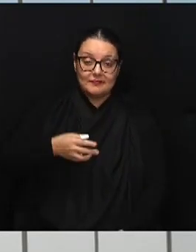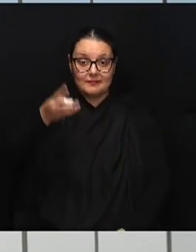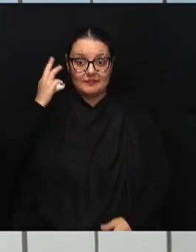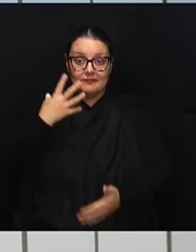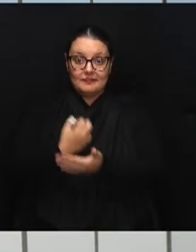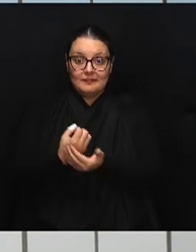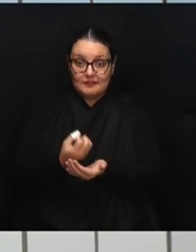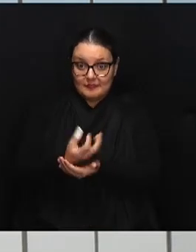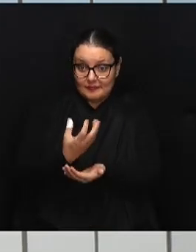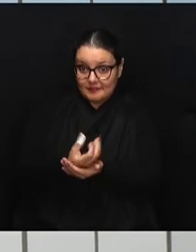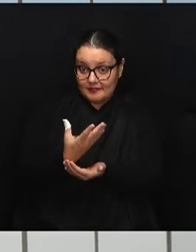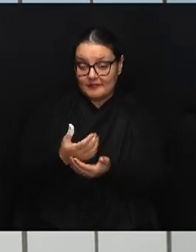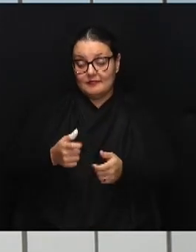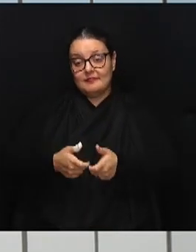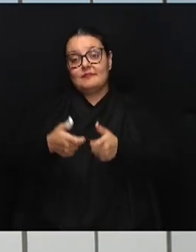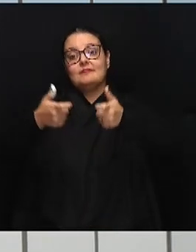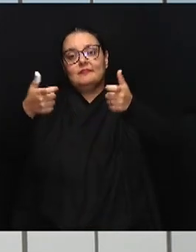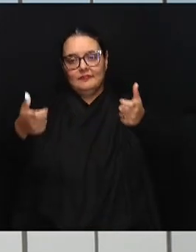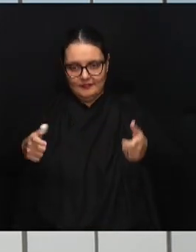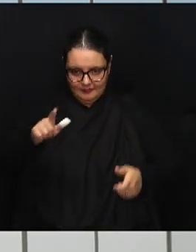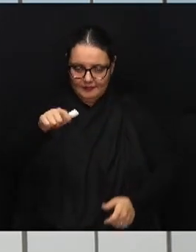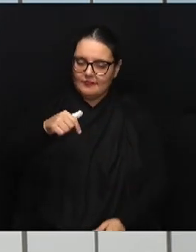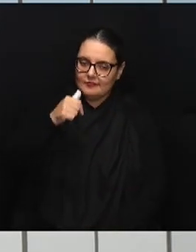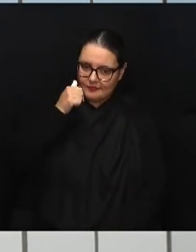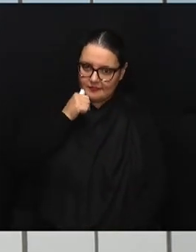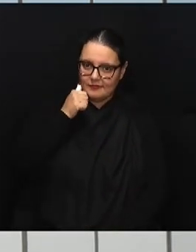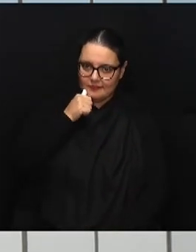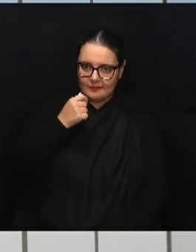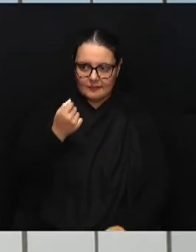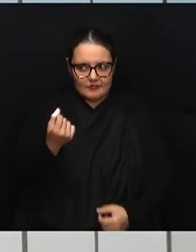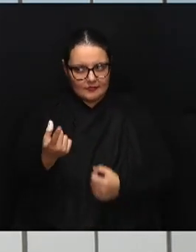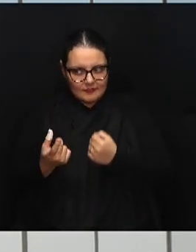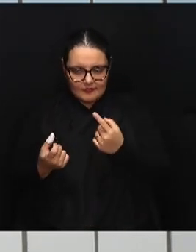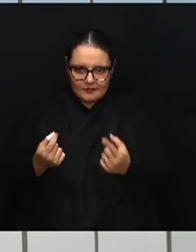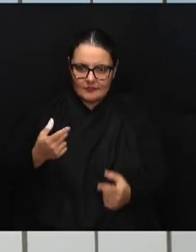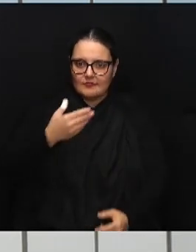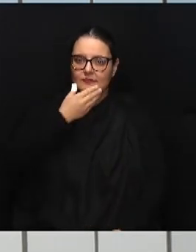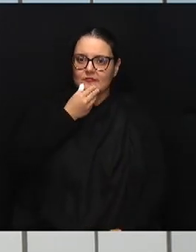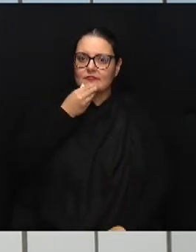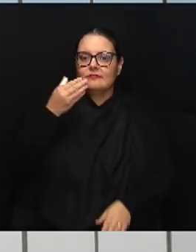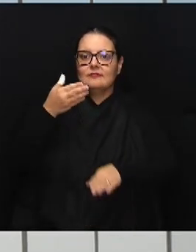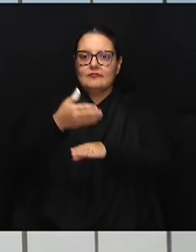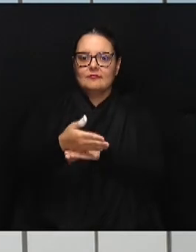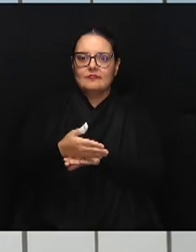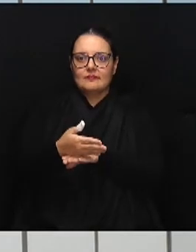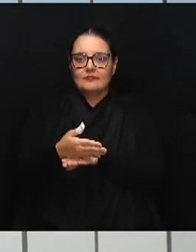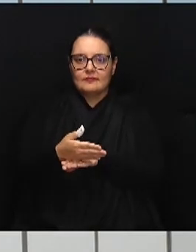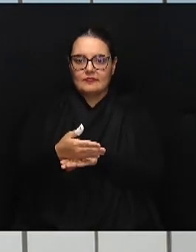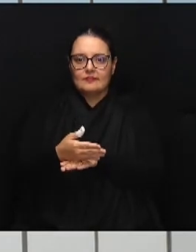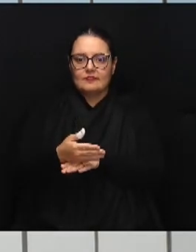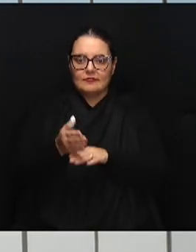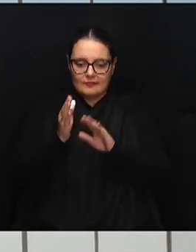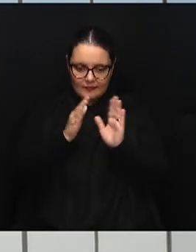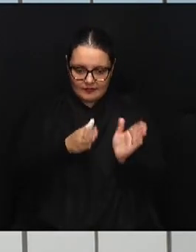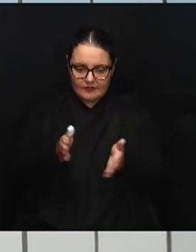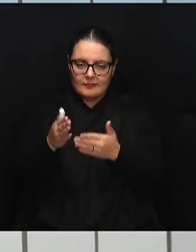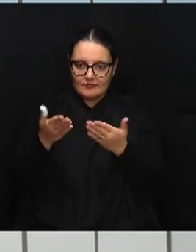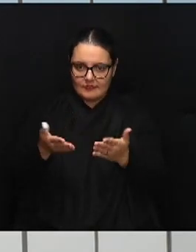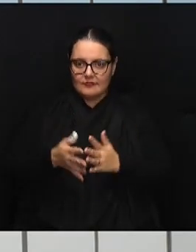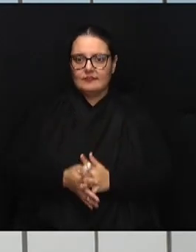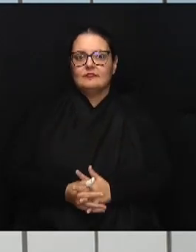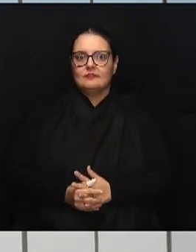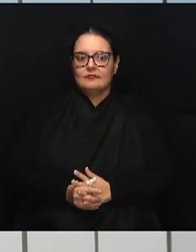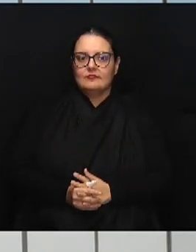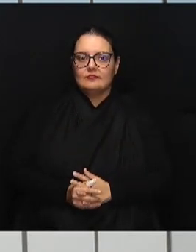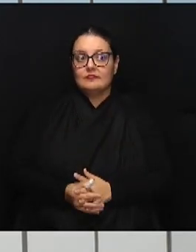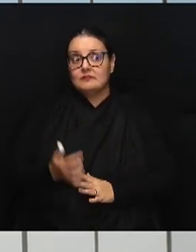todos, a grande maioria são mulheres, são poucos homens que participam dessa produção, né? E eu